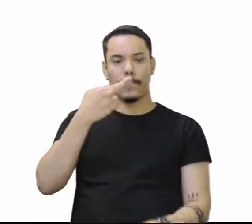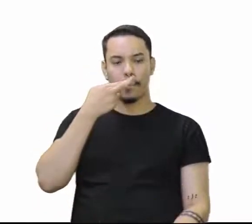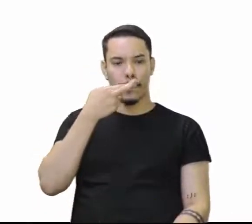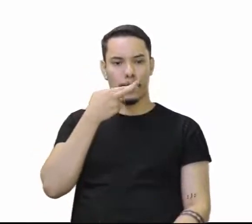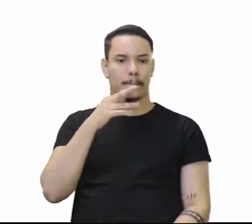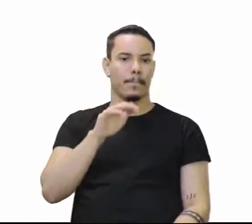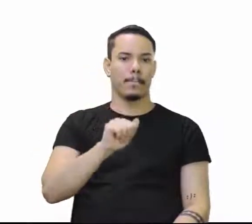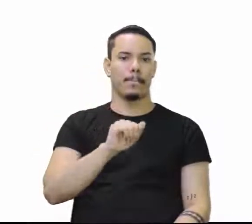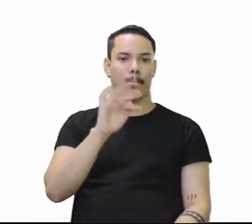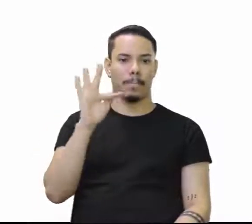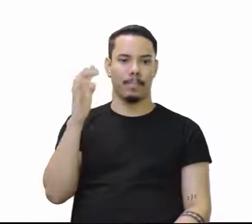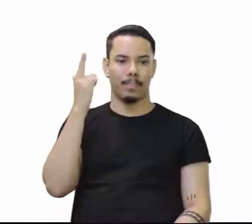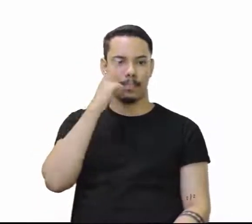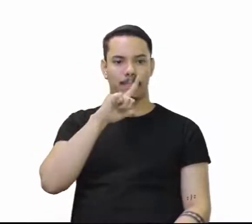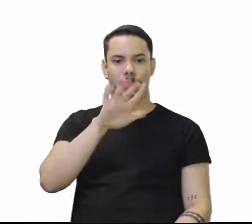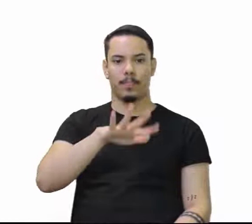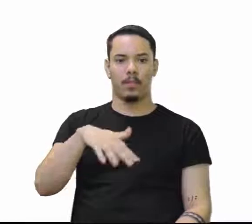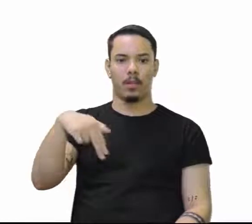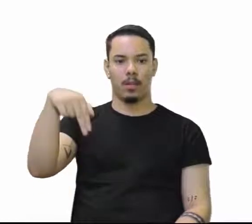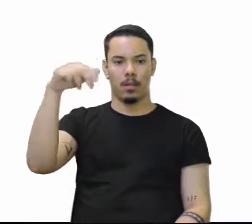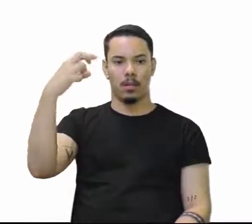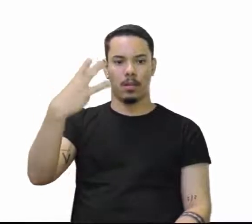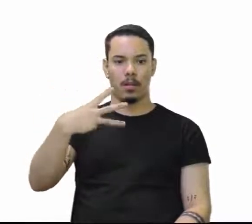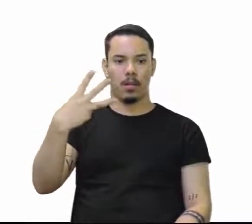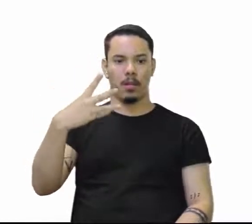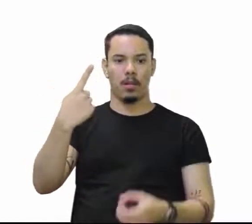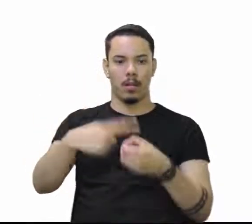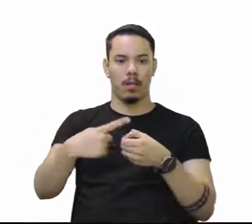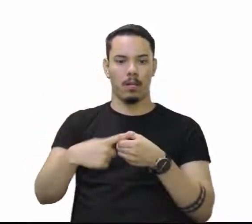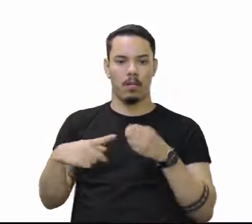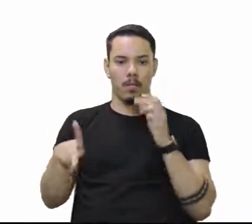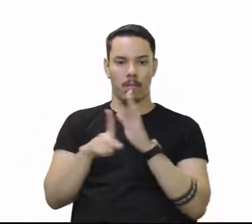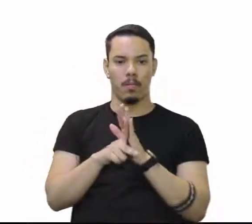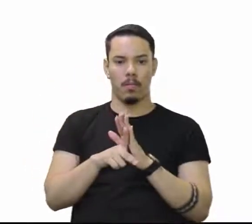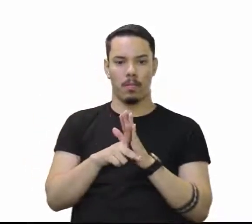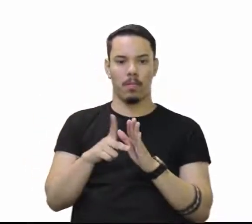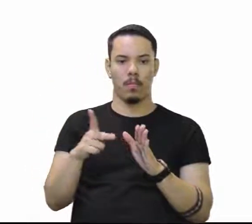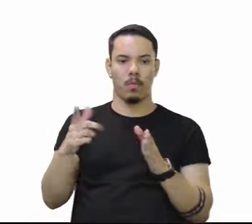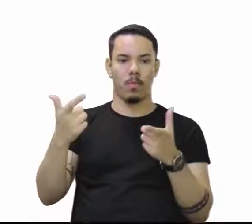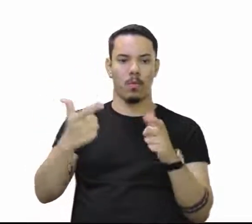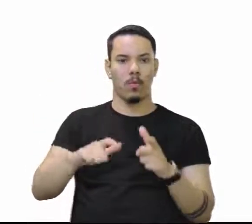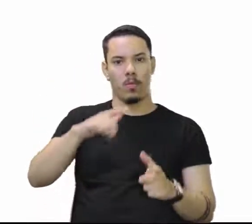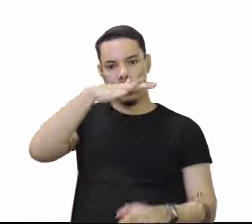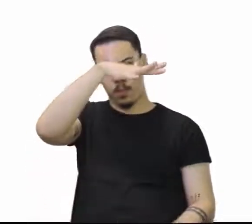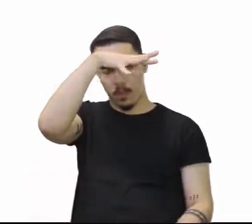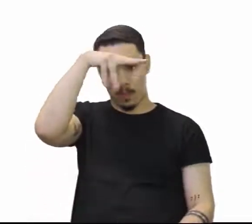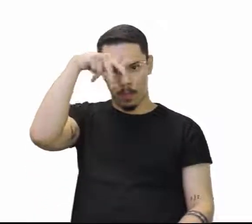Aloysio comandou a seção norte e o 3º distrito telegráfico do Mato Grosso.